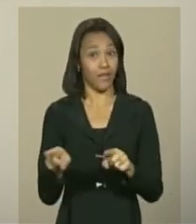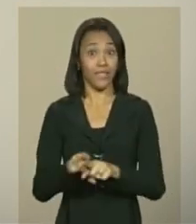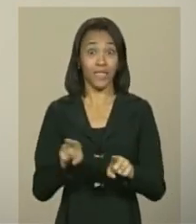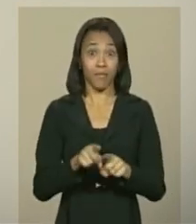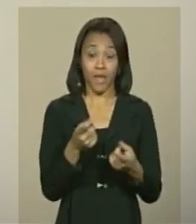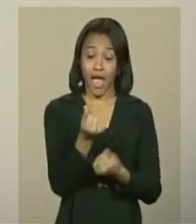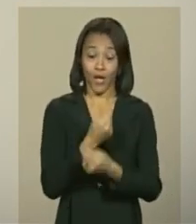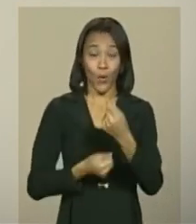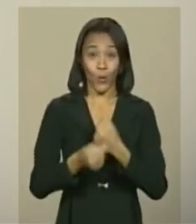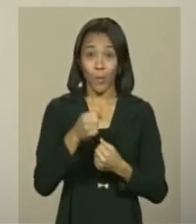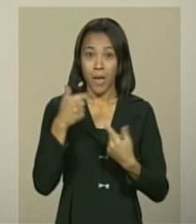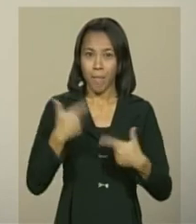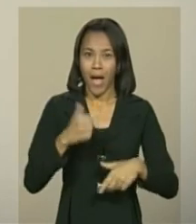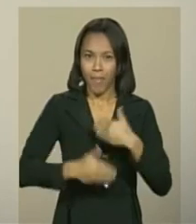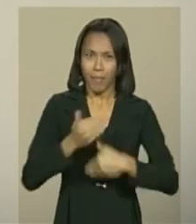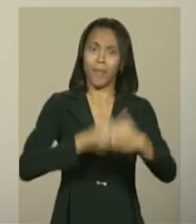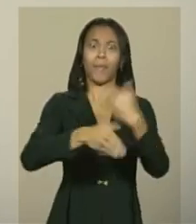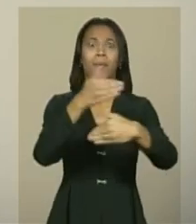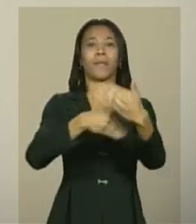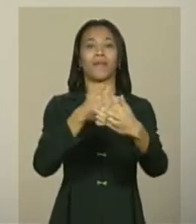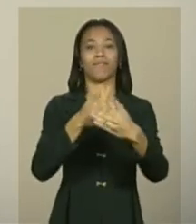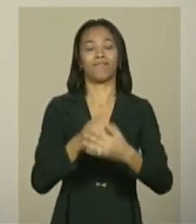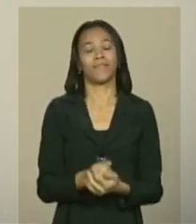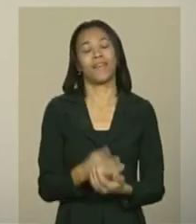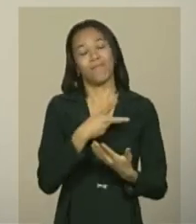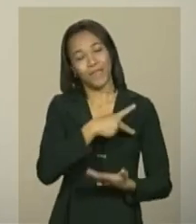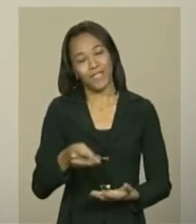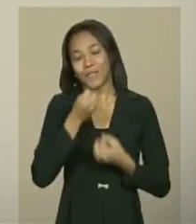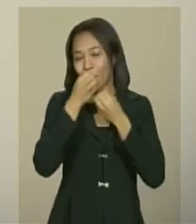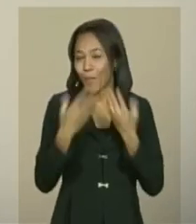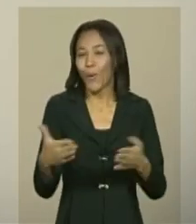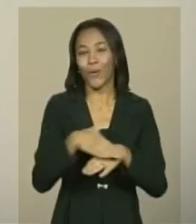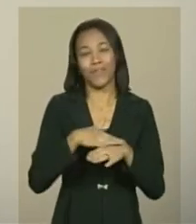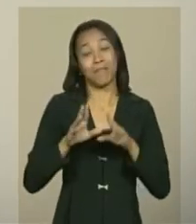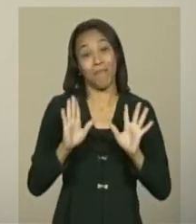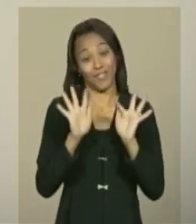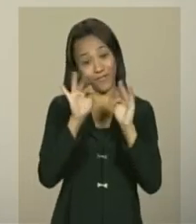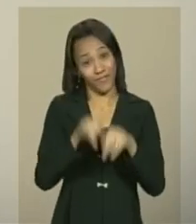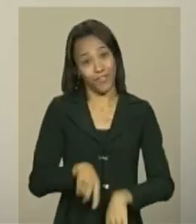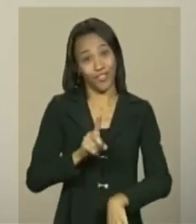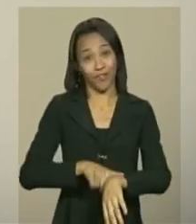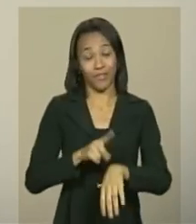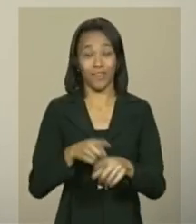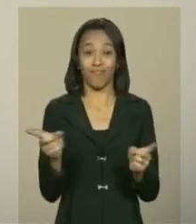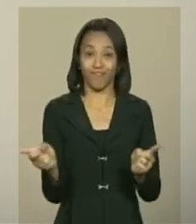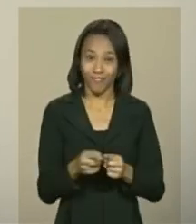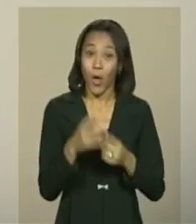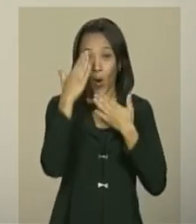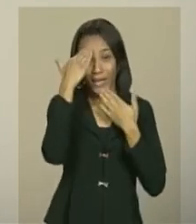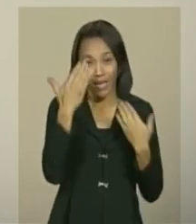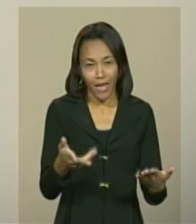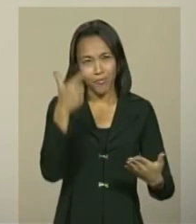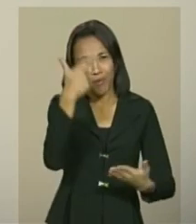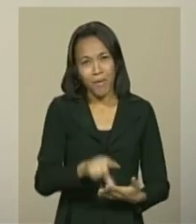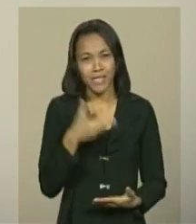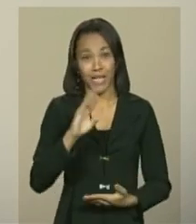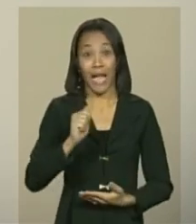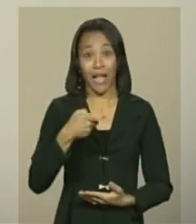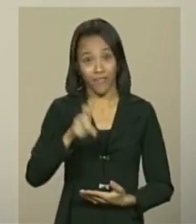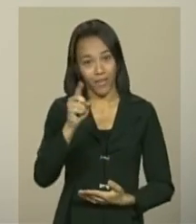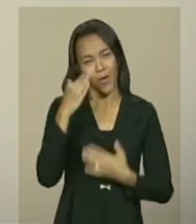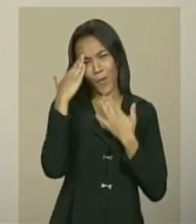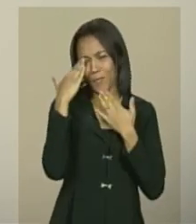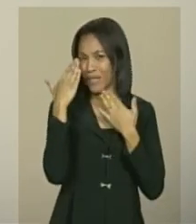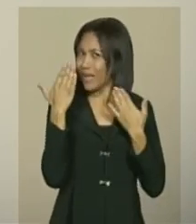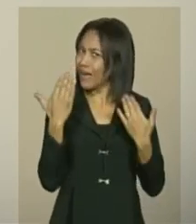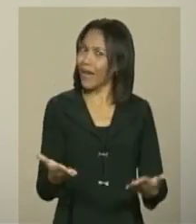a roda da economia girar mais rapidamente presidenta a conversa tá boa mas infelizmente o nosso tempo hoje chegou ao fim obrigado por mais esse café